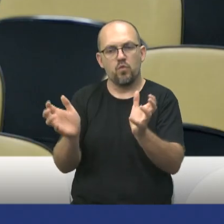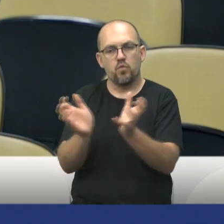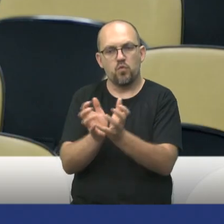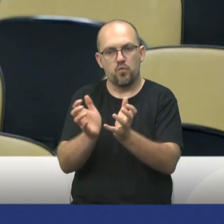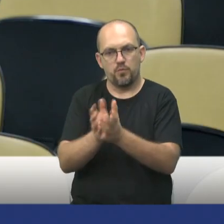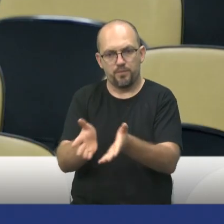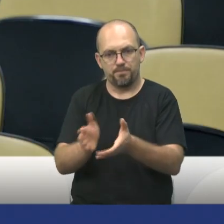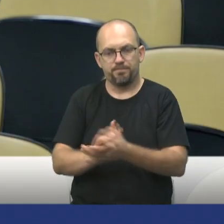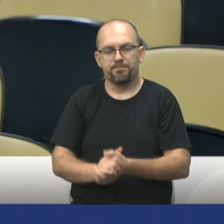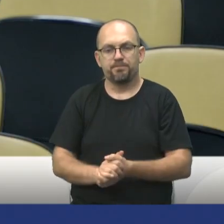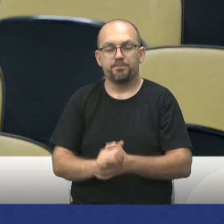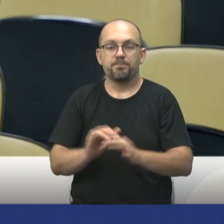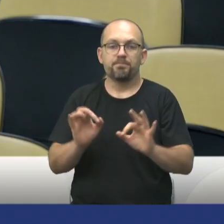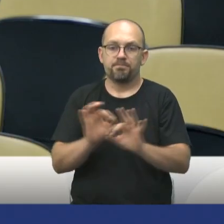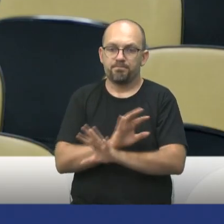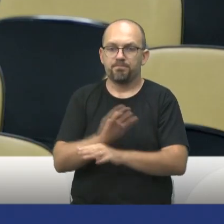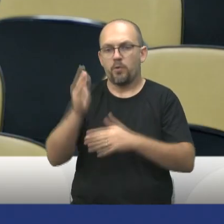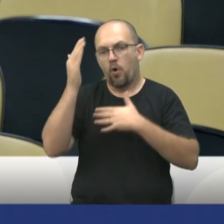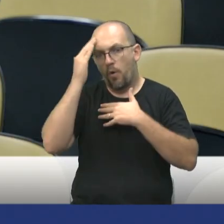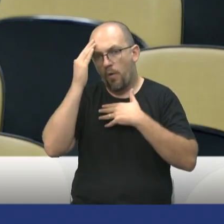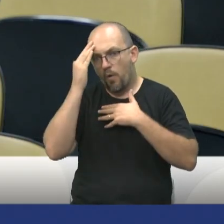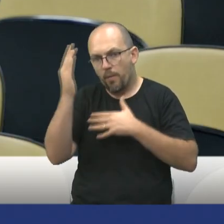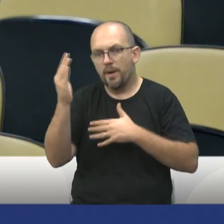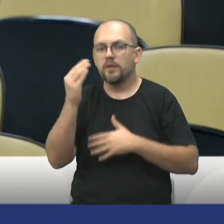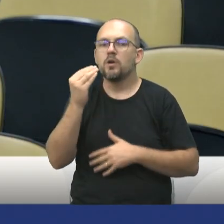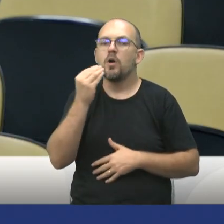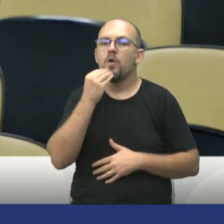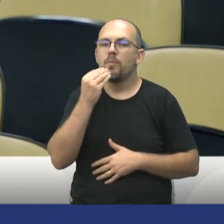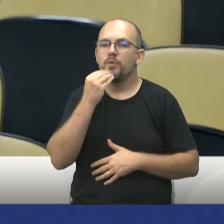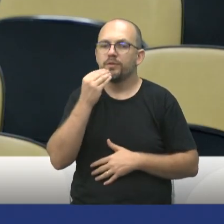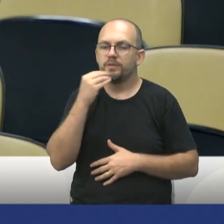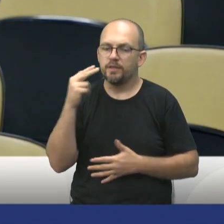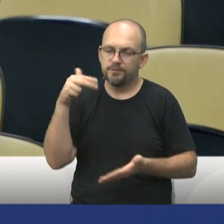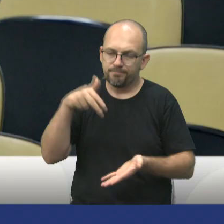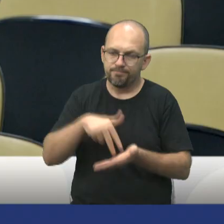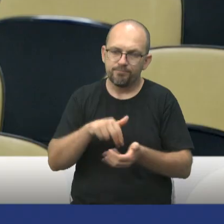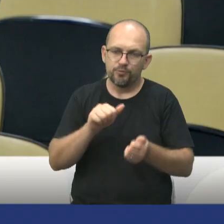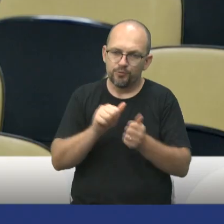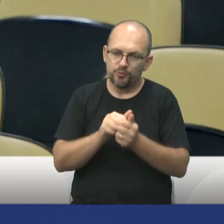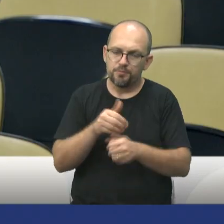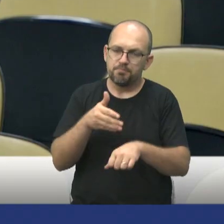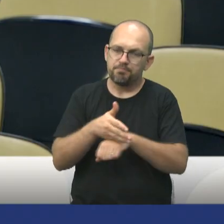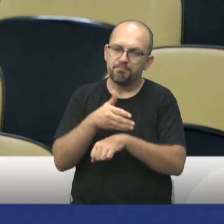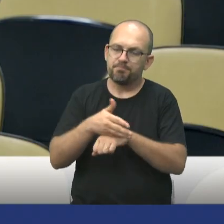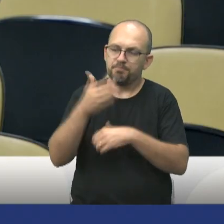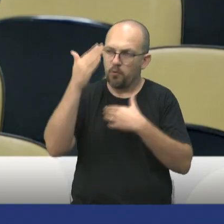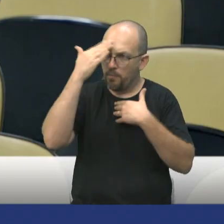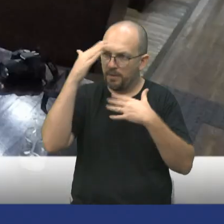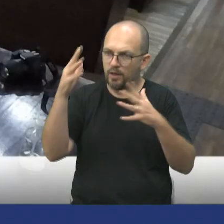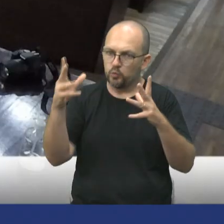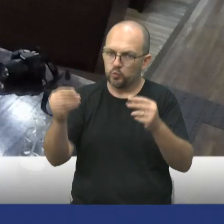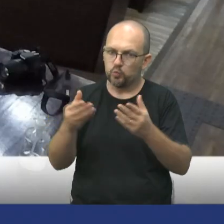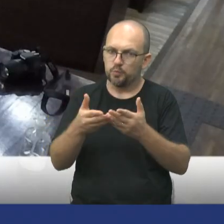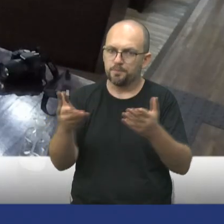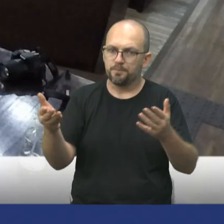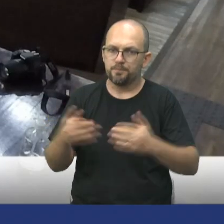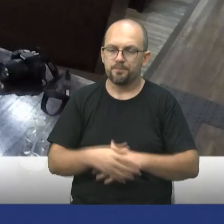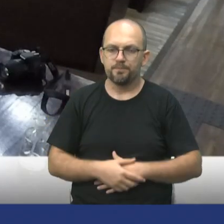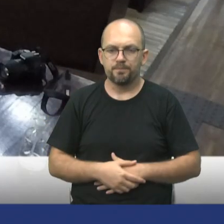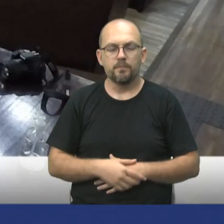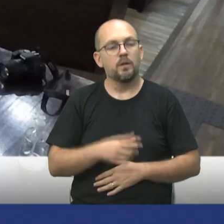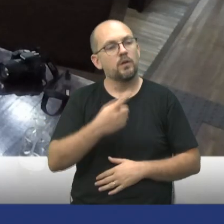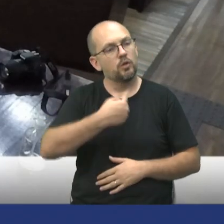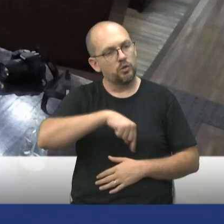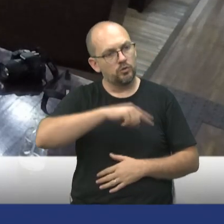mais, agradeço a oportunidade aqui de ele estar participando, viu, Toninho? Obrigado a todos. Nós agradecemos, né?